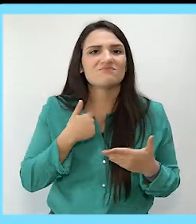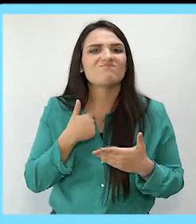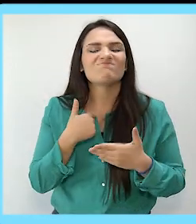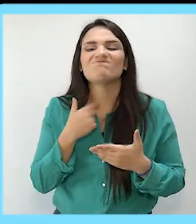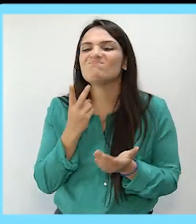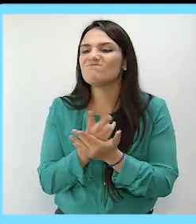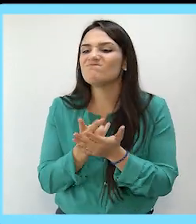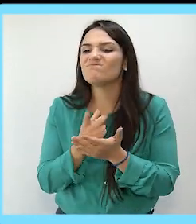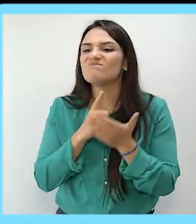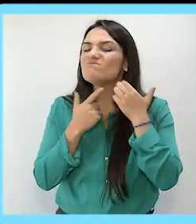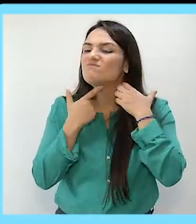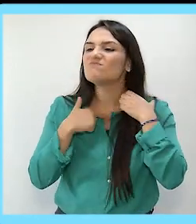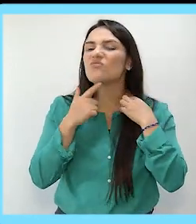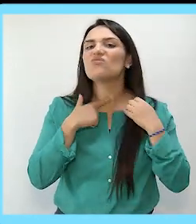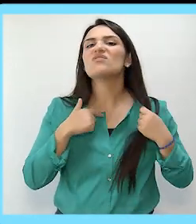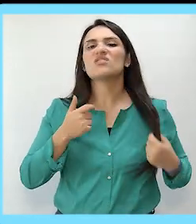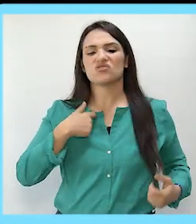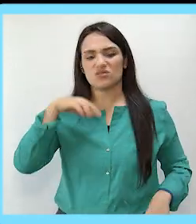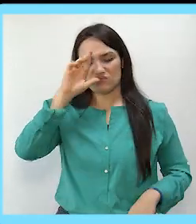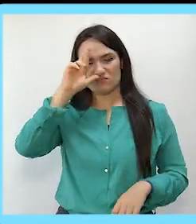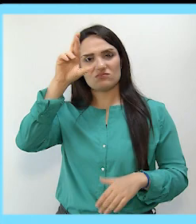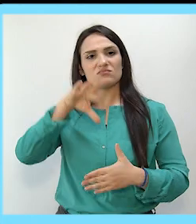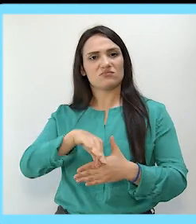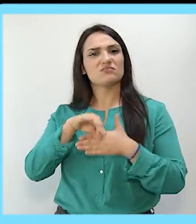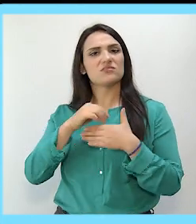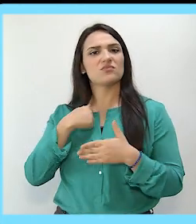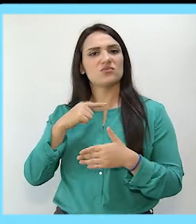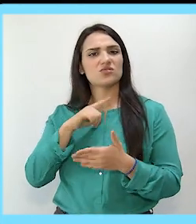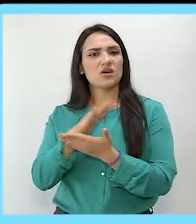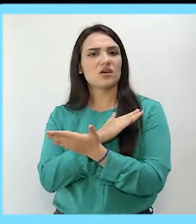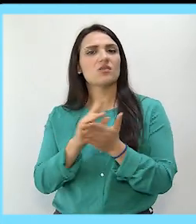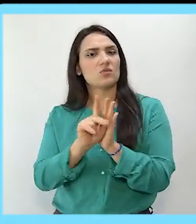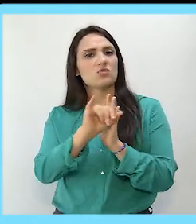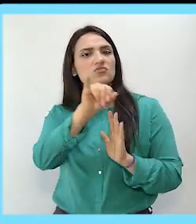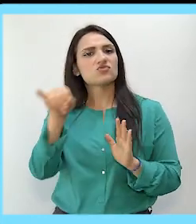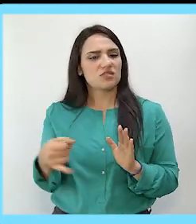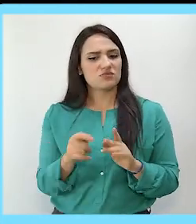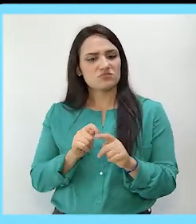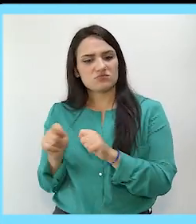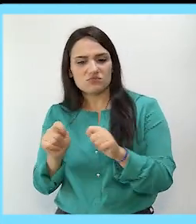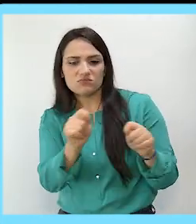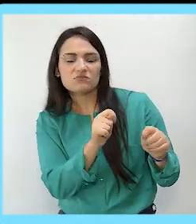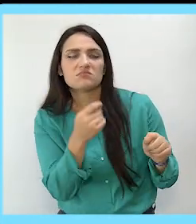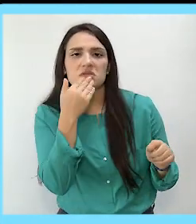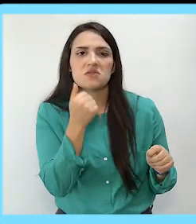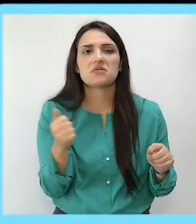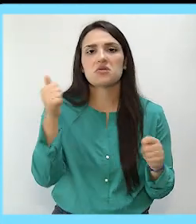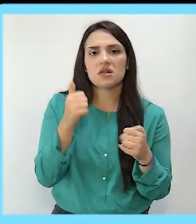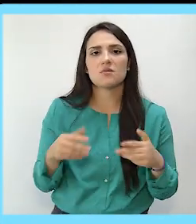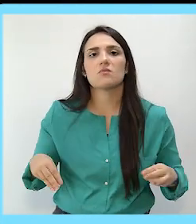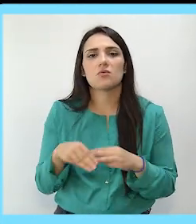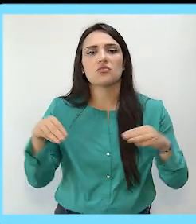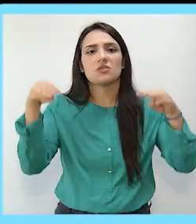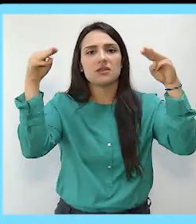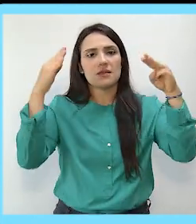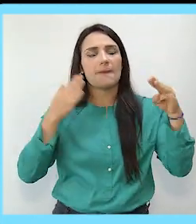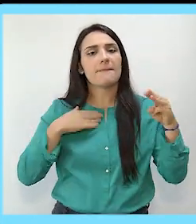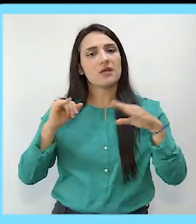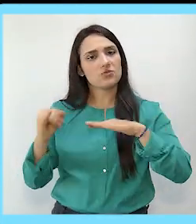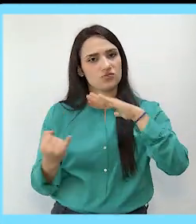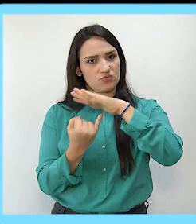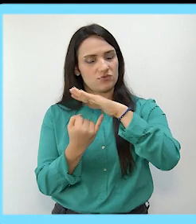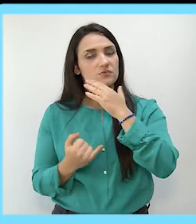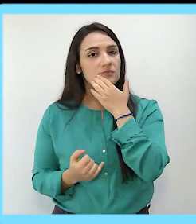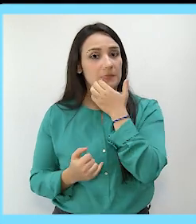a minha instituição, porque eu tinha projetos de gestão mesmo que eu gostaria de implantar para ver uma modernização da minha